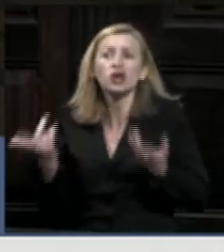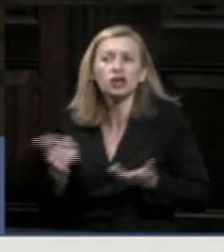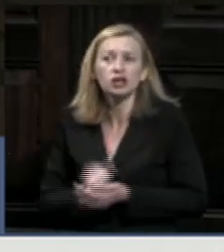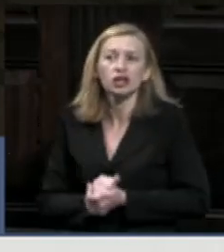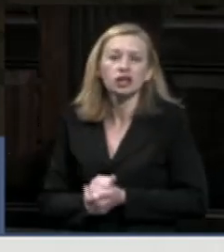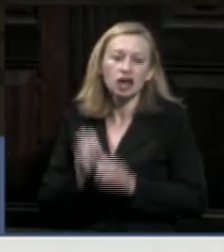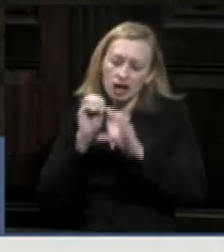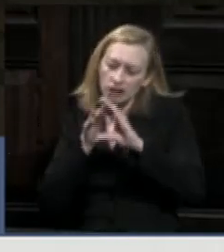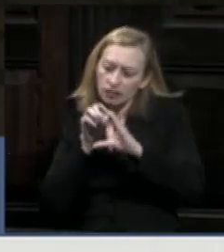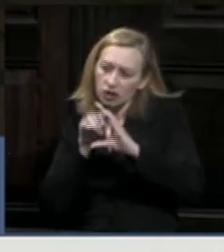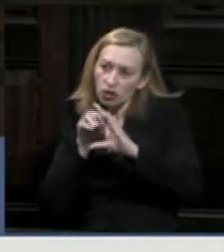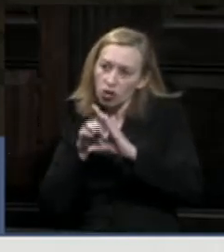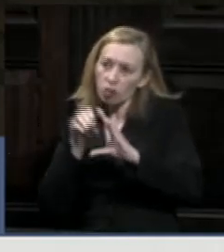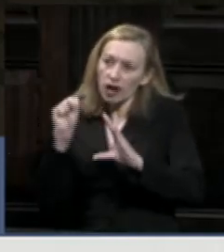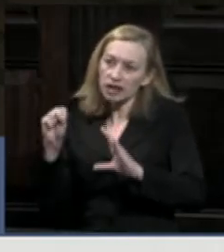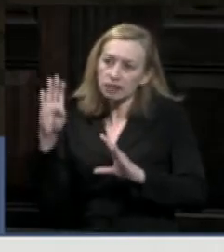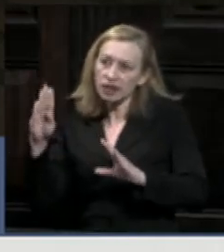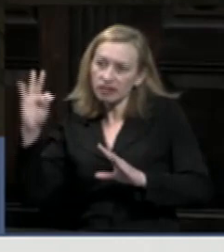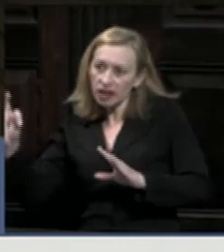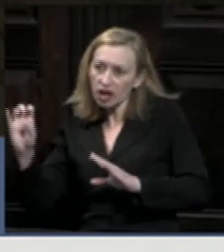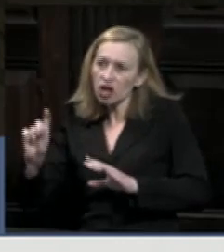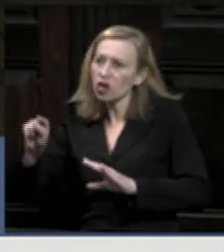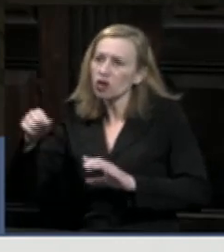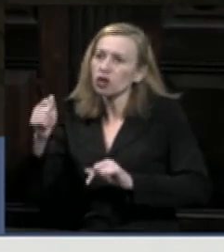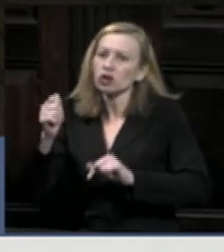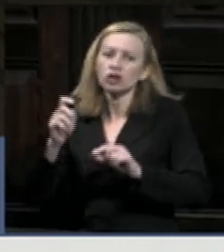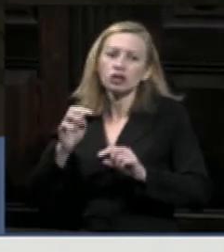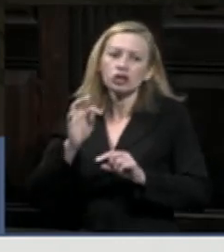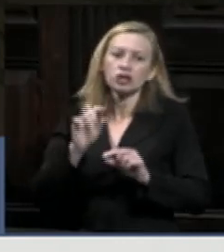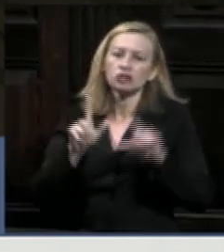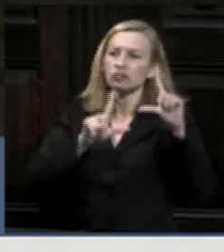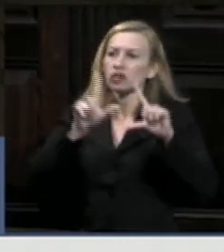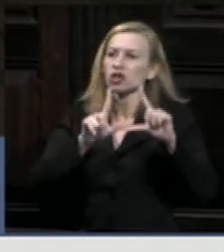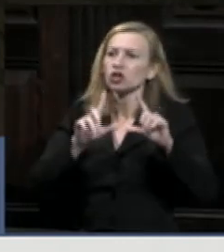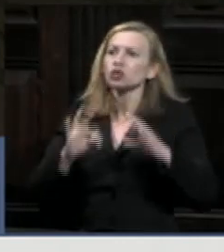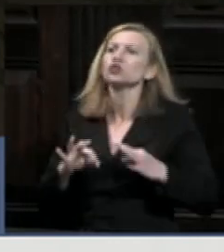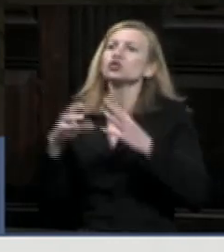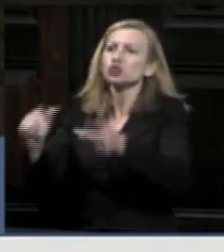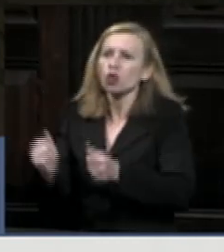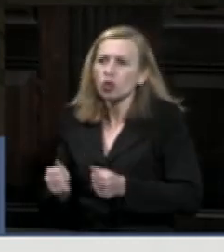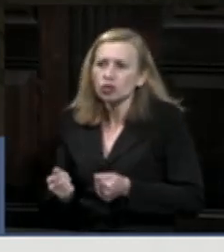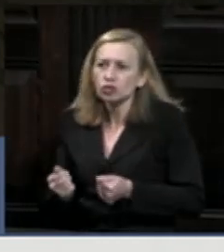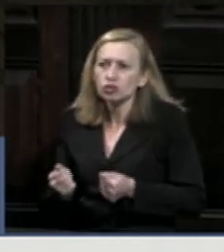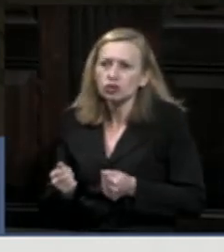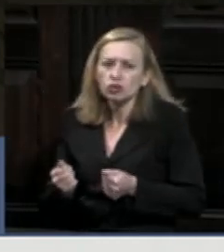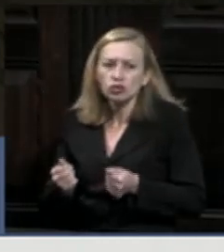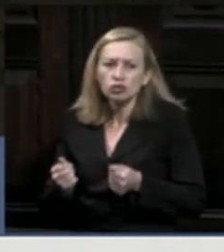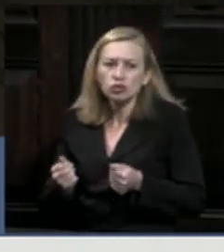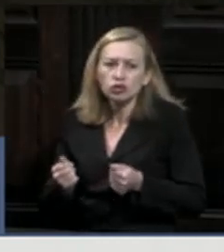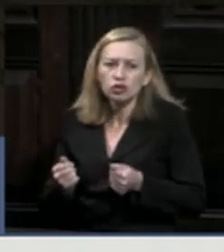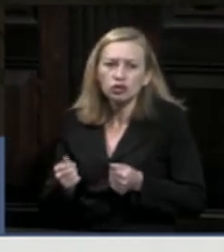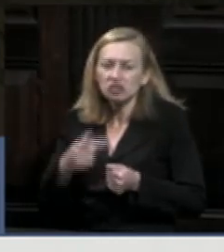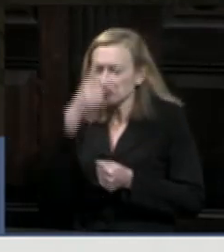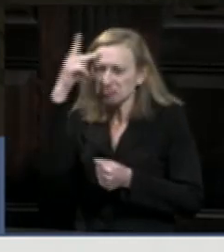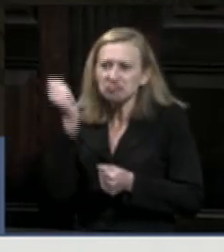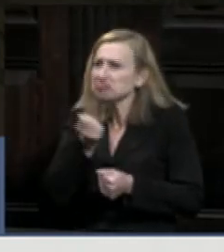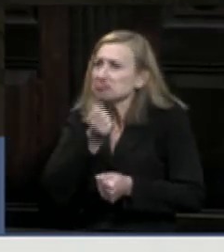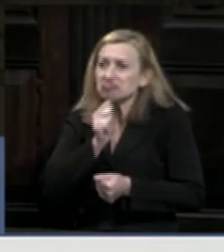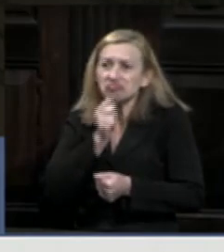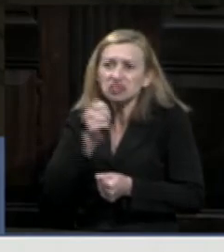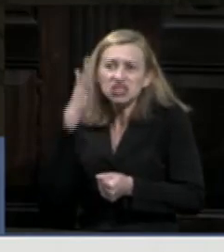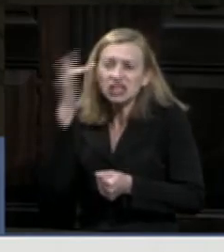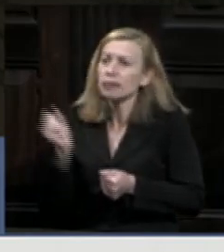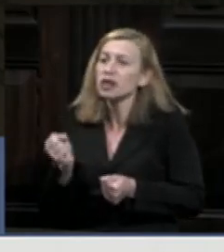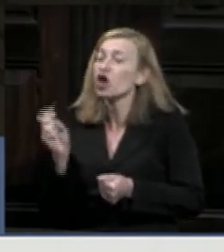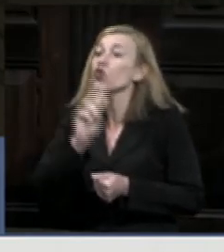globo sbt todos os noticiários bandeirantes ninguém sabia o